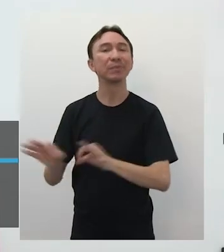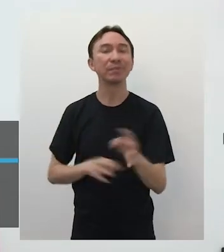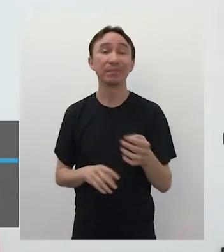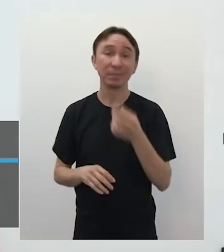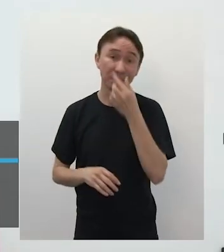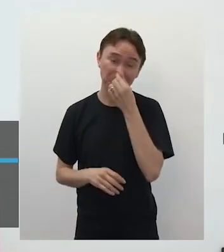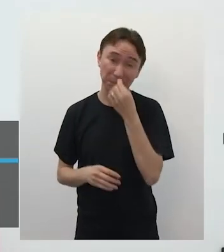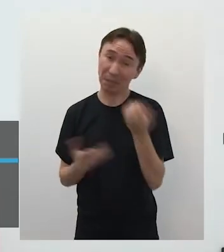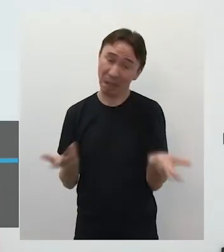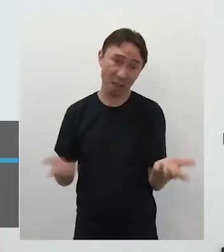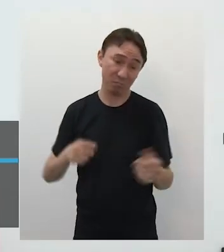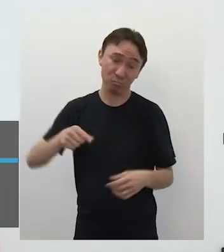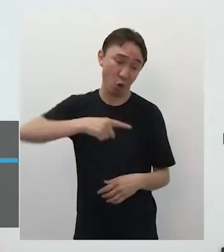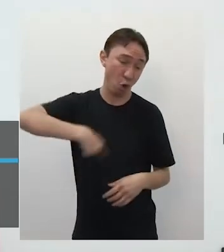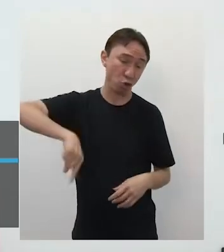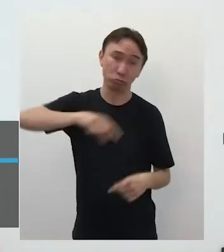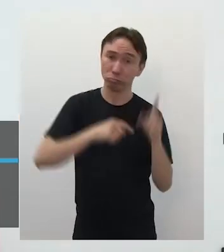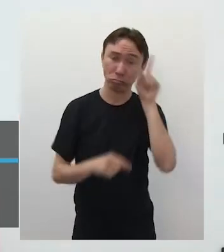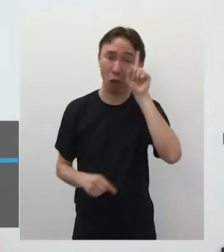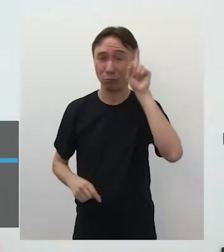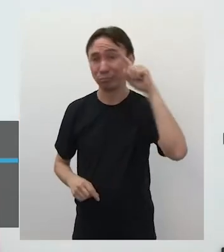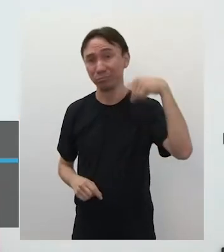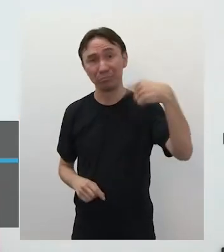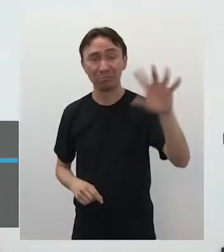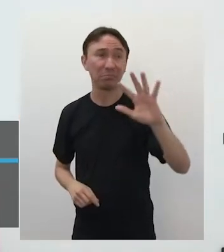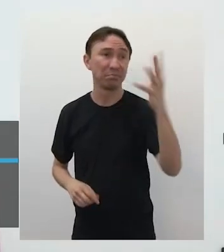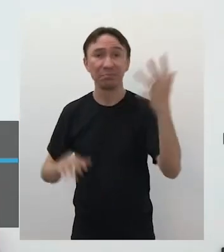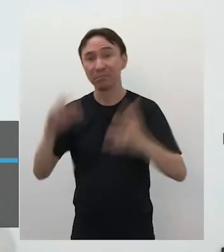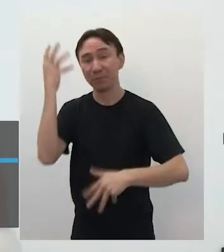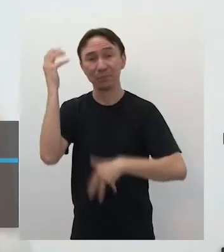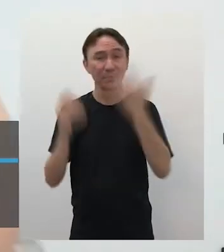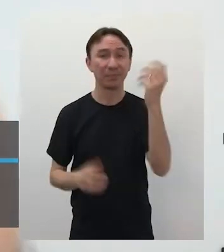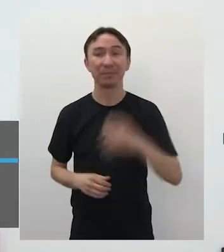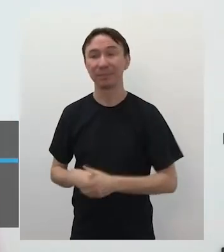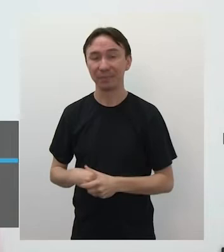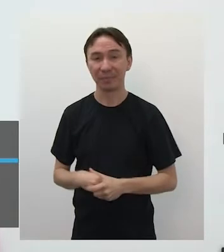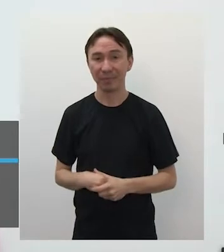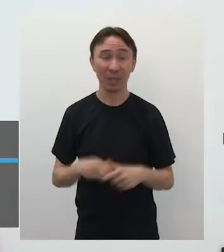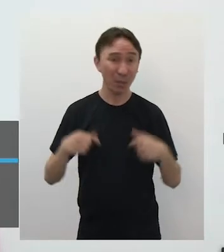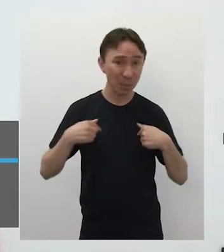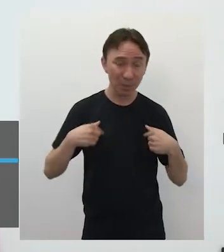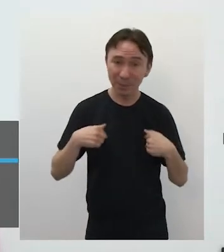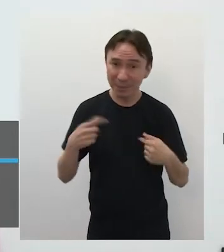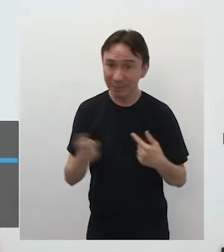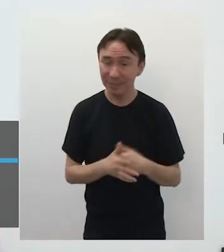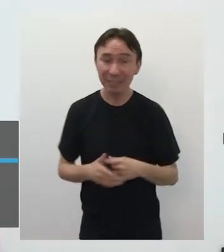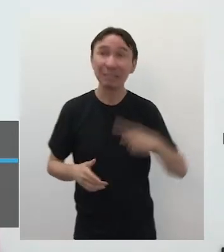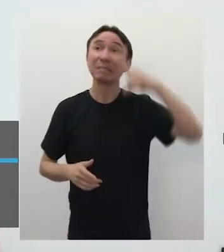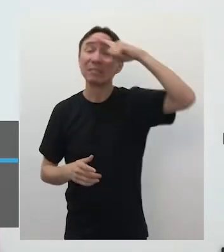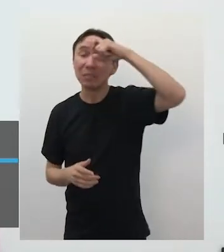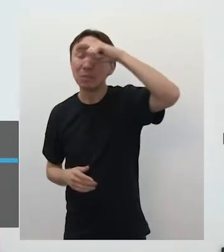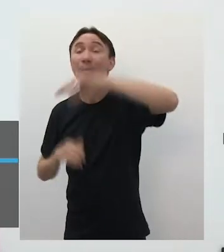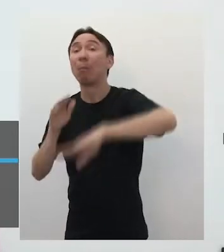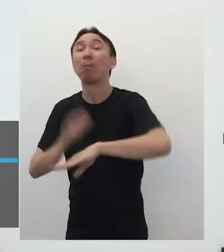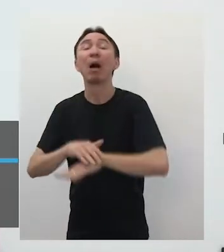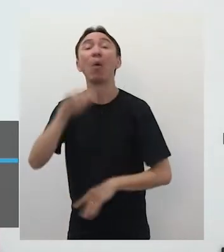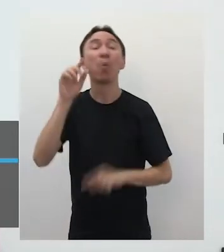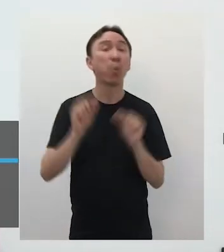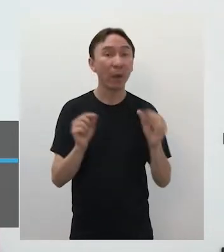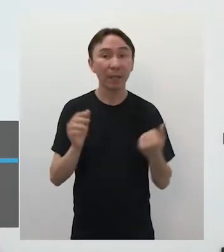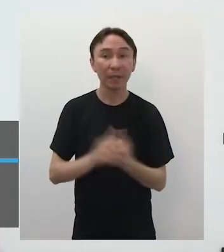justo hoje. Nunca entrei no centro de mídias, né? Pelo menos um dia. Então eu passei essa demanda